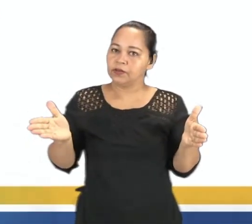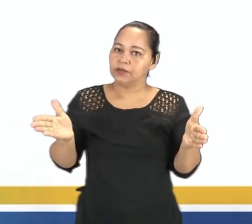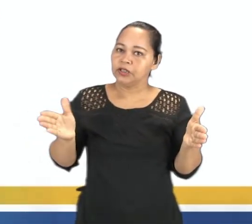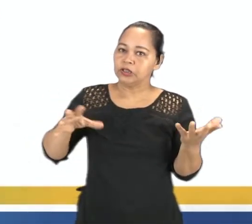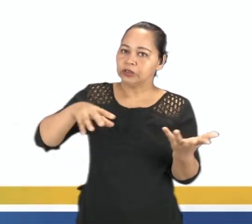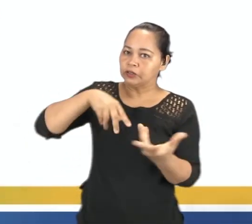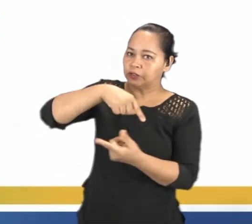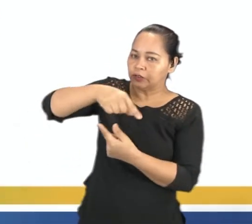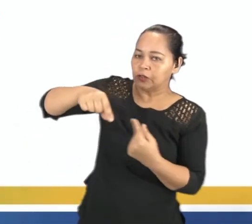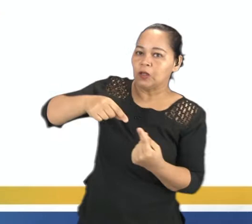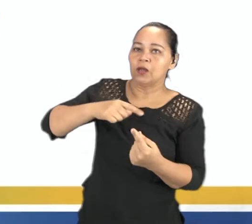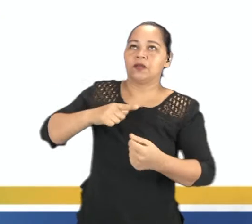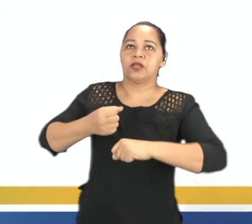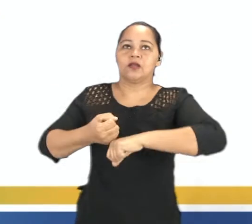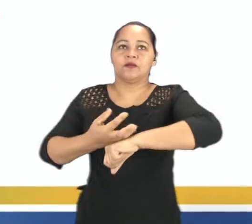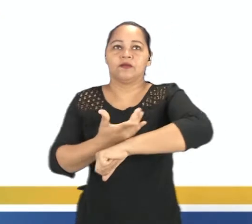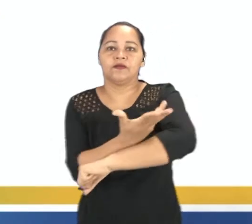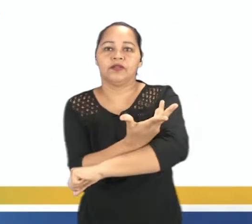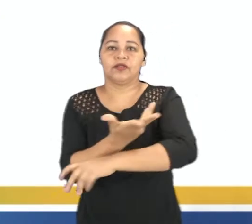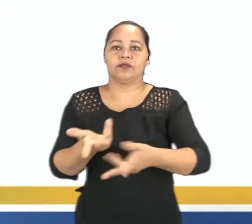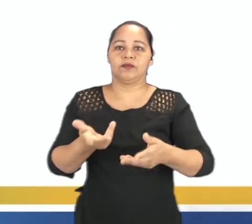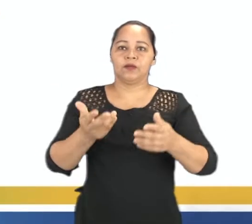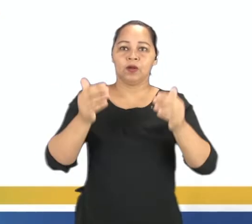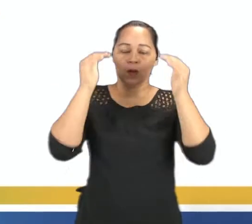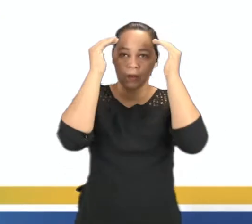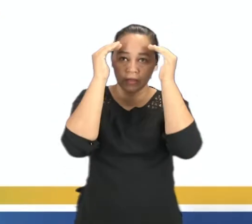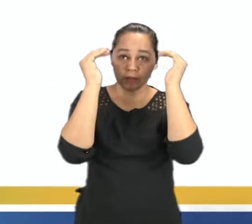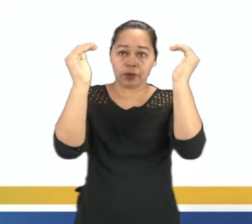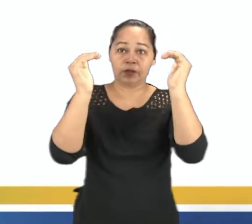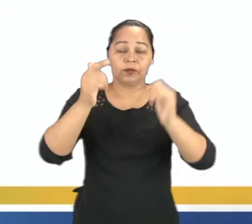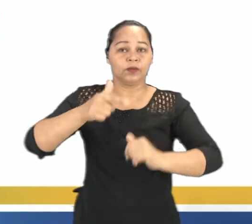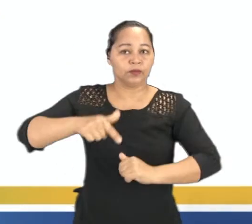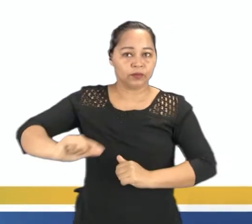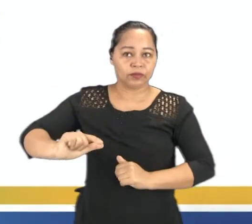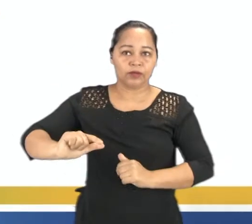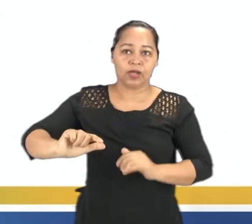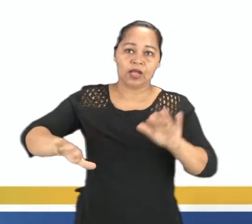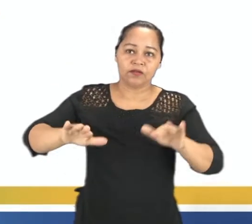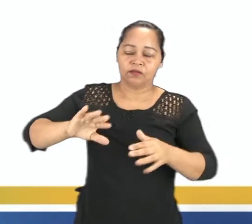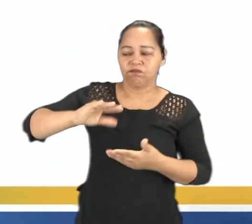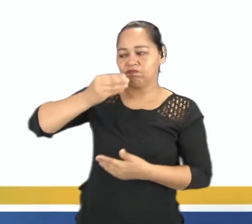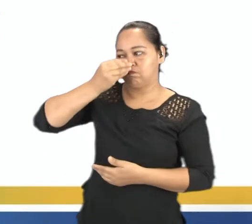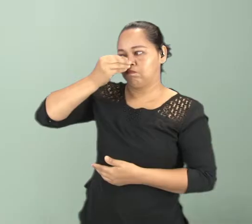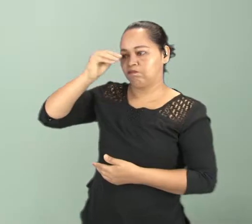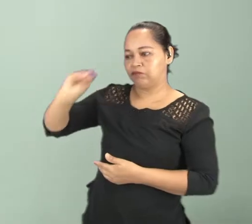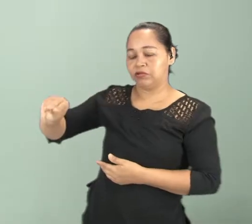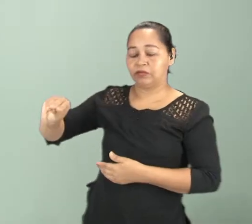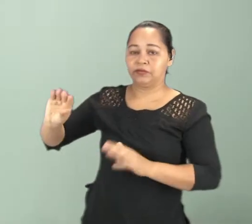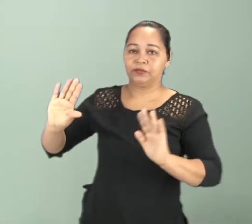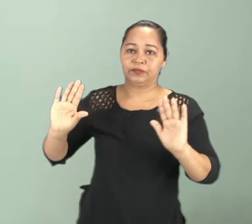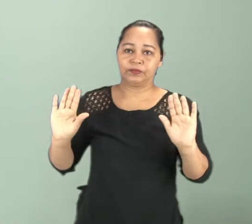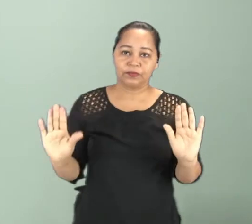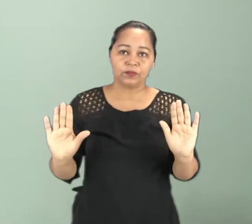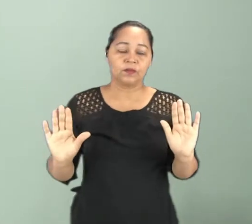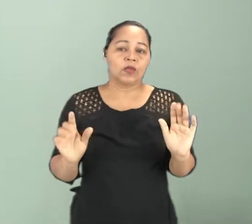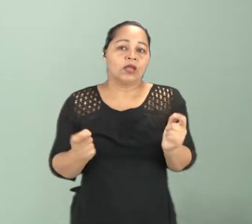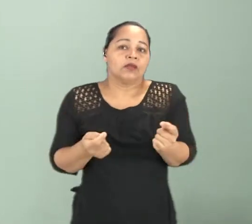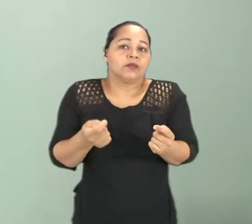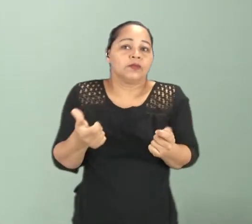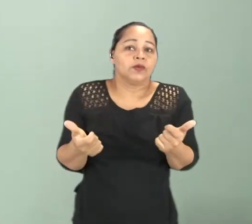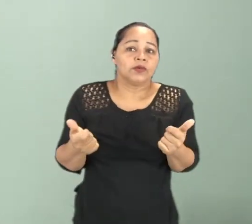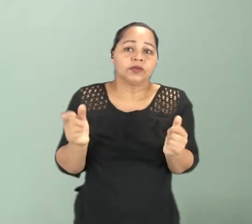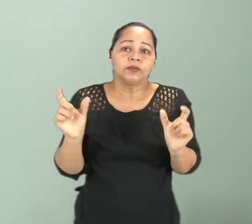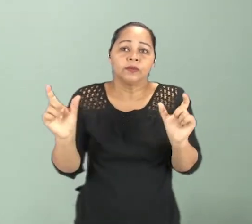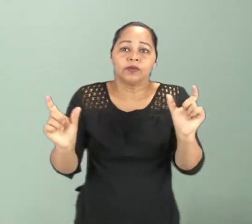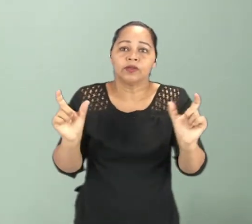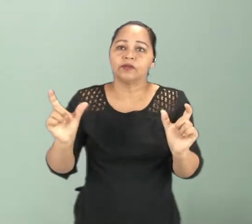como afeto, o respeito pelo outro, são deixados de lado. Tá? Então, nessas poucas palavras,